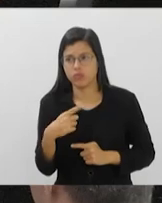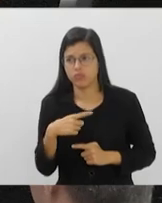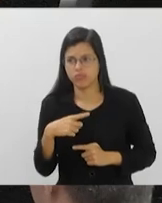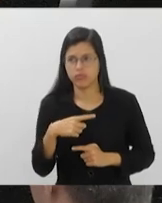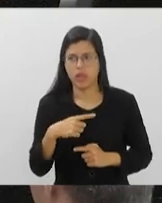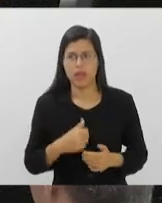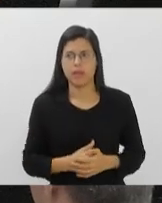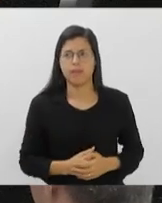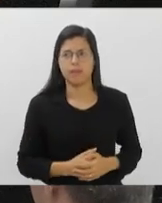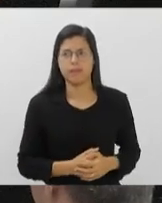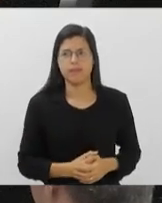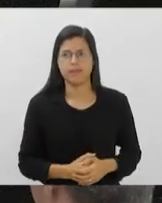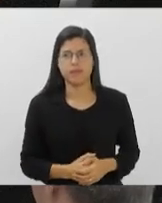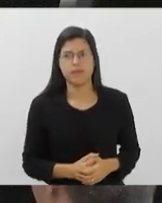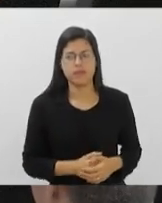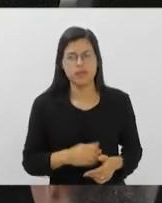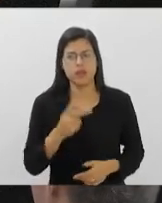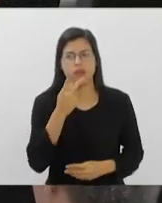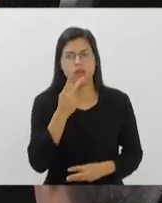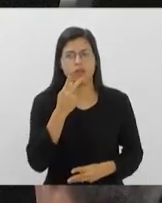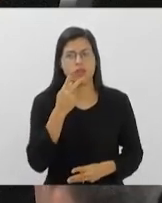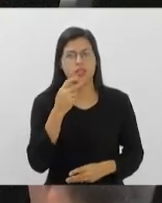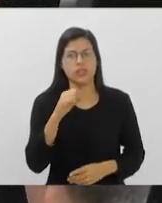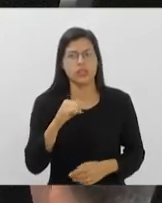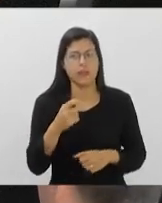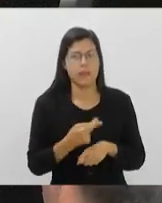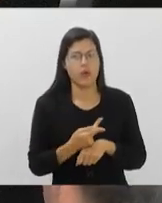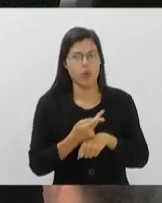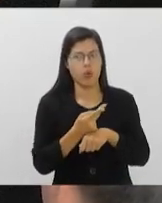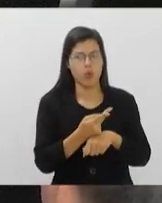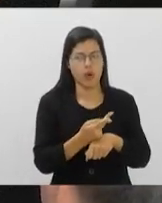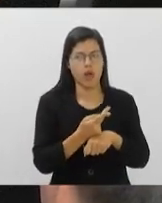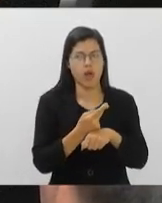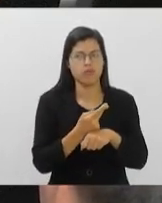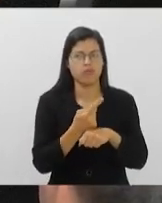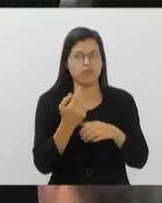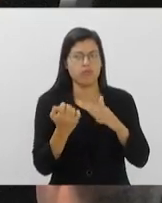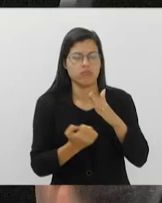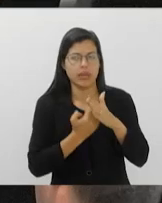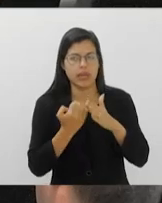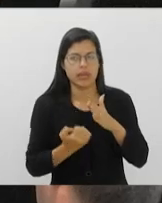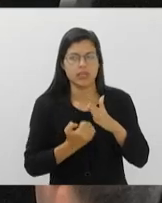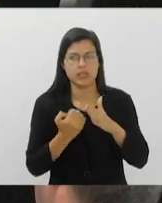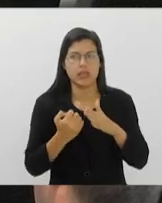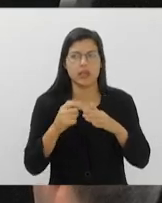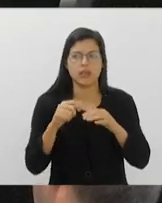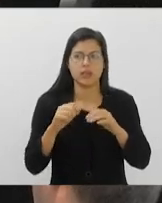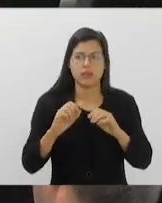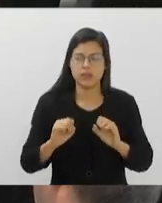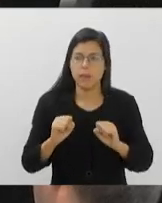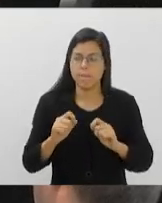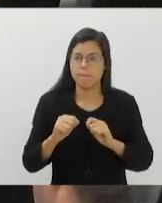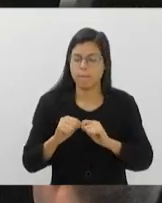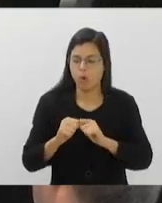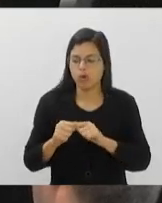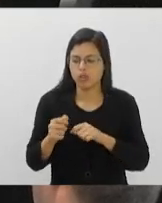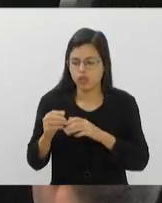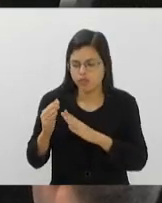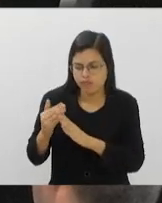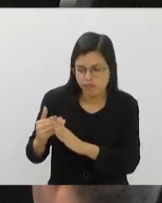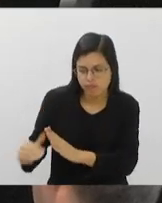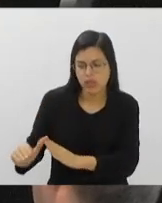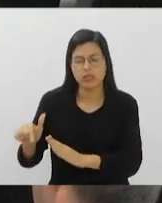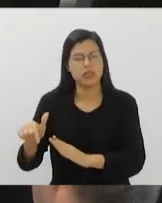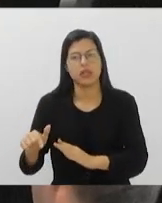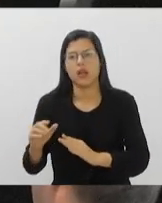mais senhor Sérgio como eu falei se procurar o empresário falar ó você pode fazer essa destinação que não vai te custar nada e você ainda pode destinar